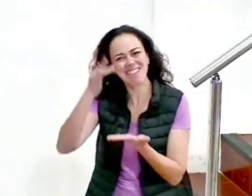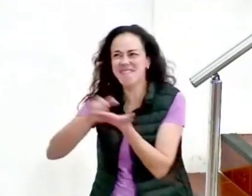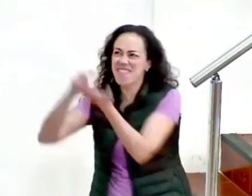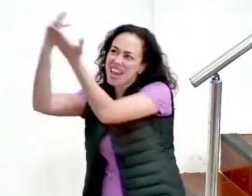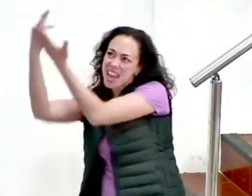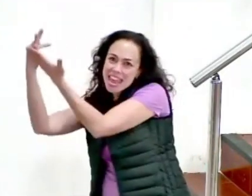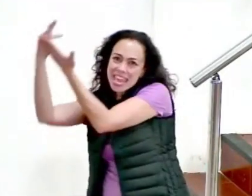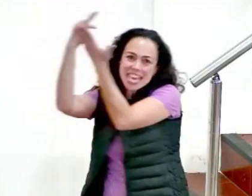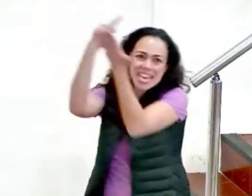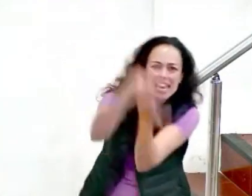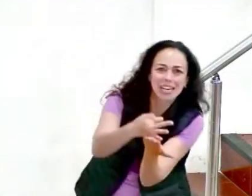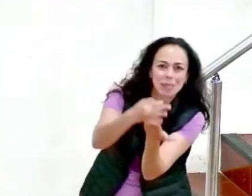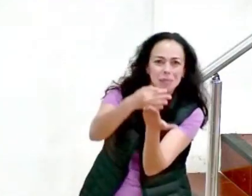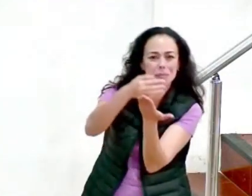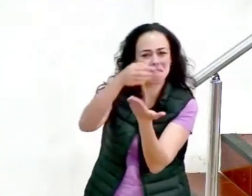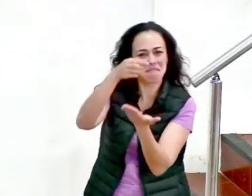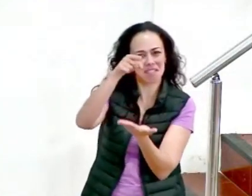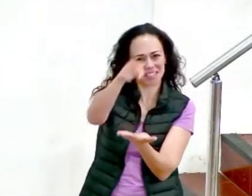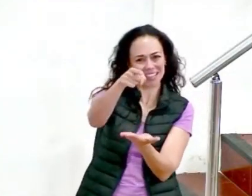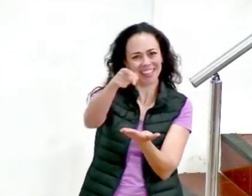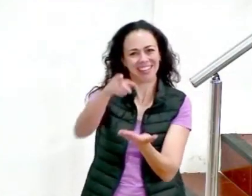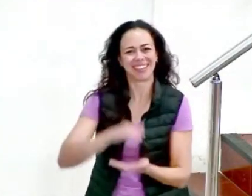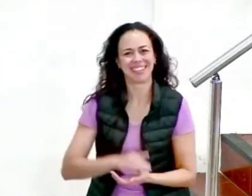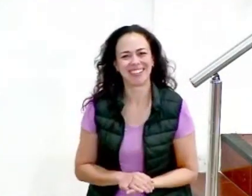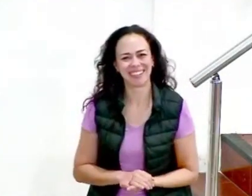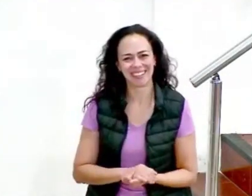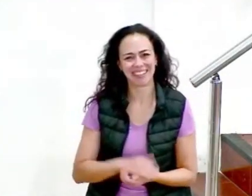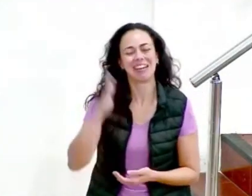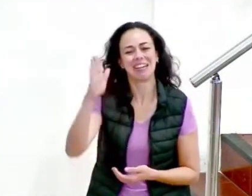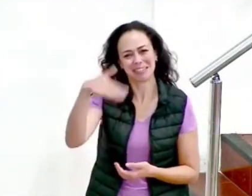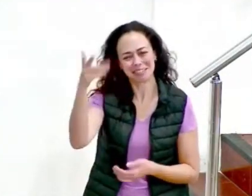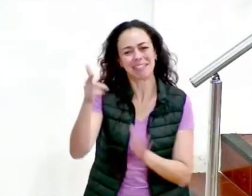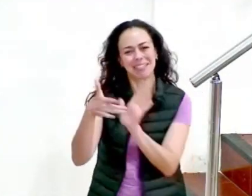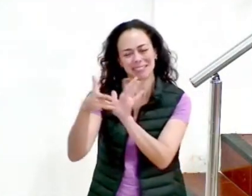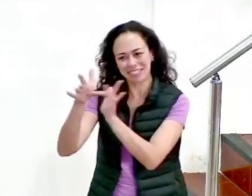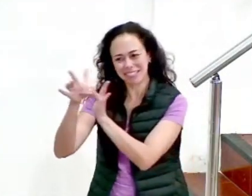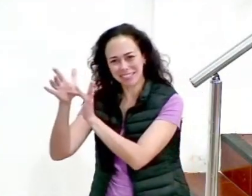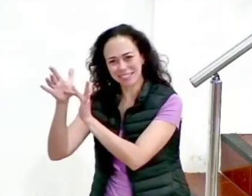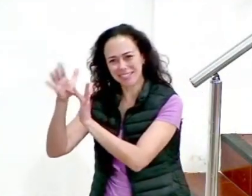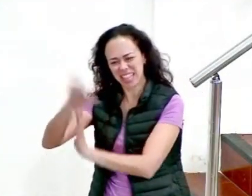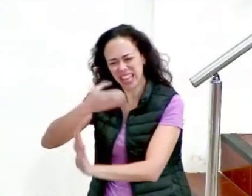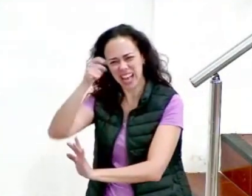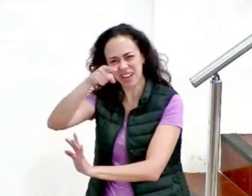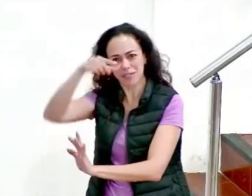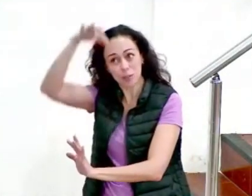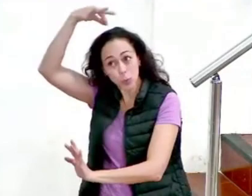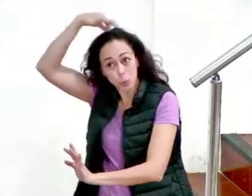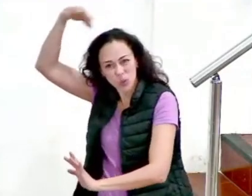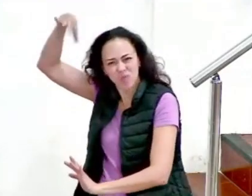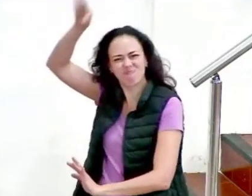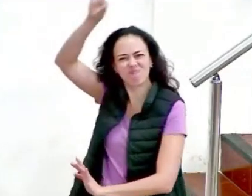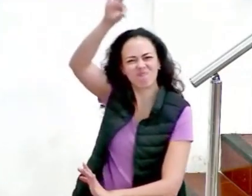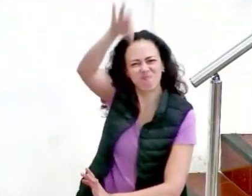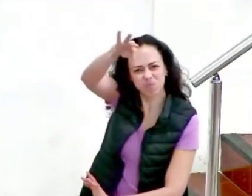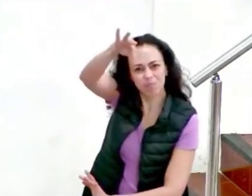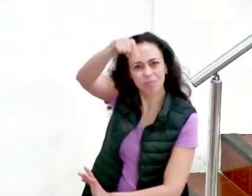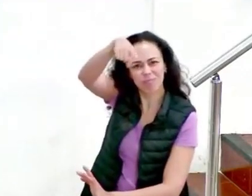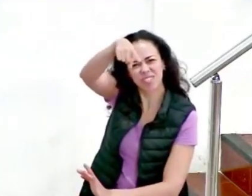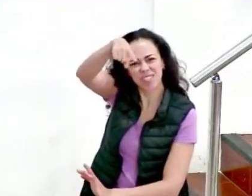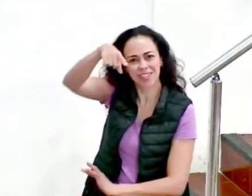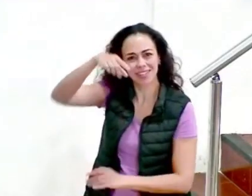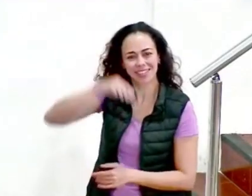em você no ato da habitação do Espírito Santo. E nós precisamos alimentar essa